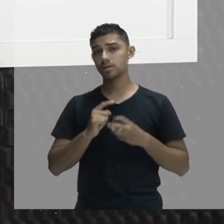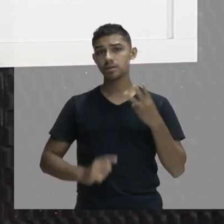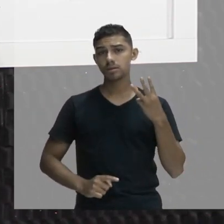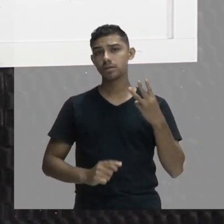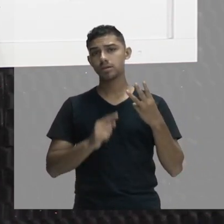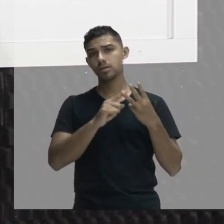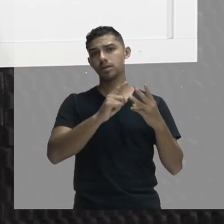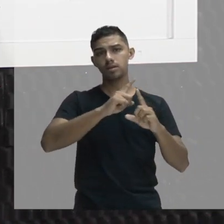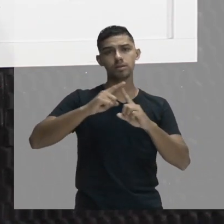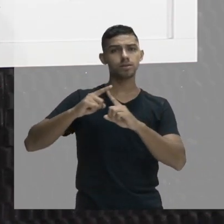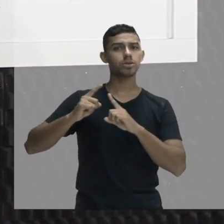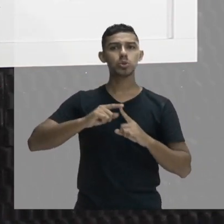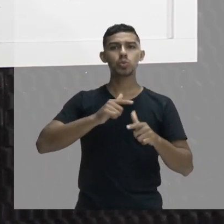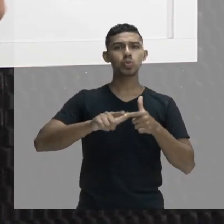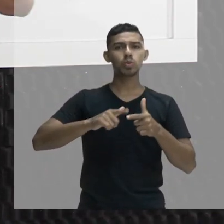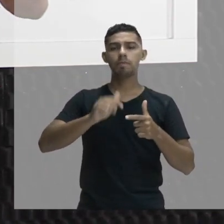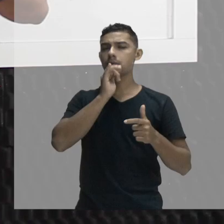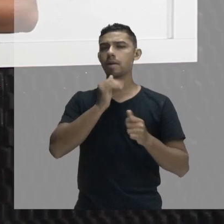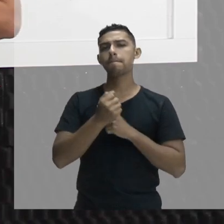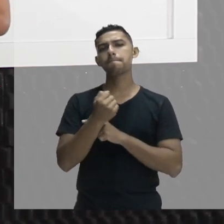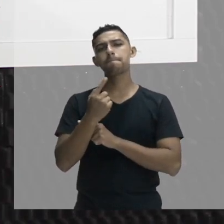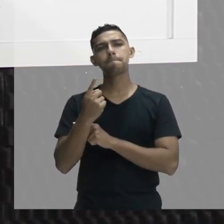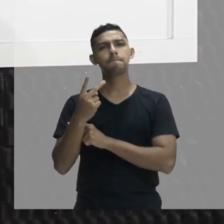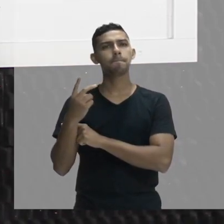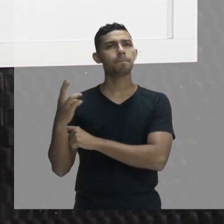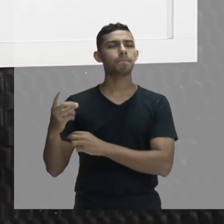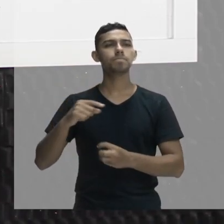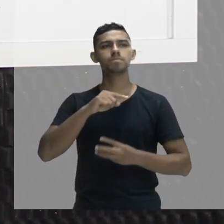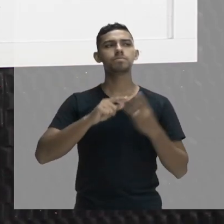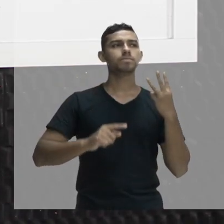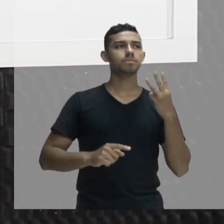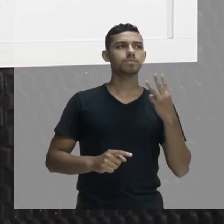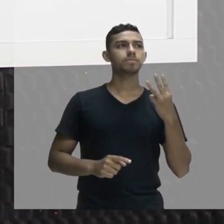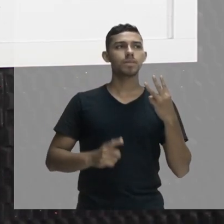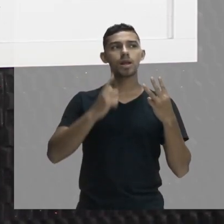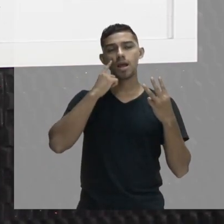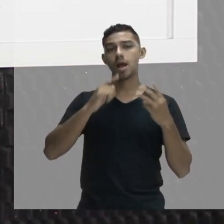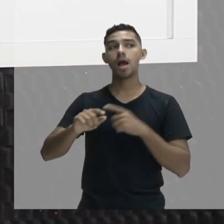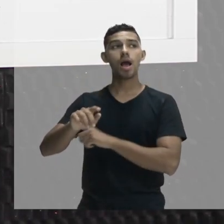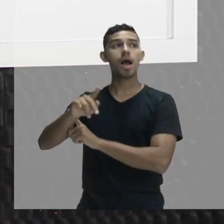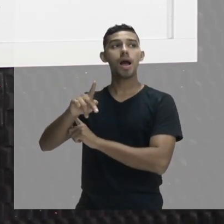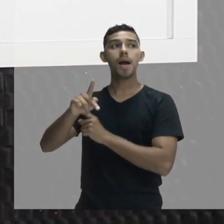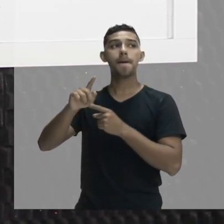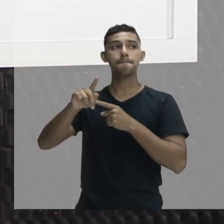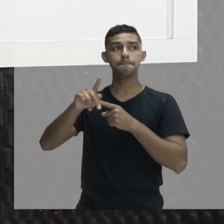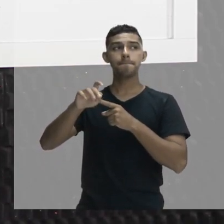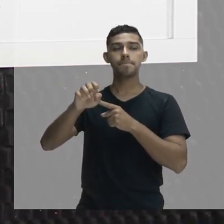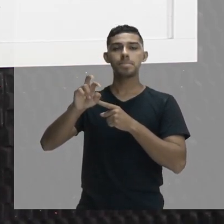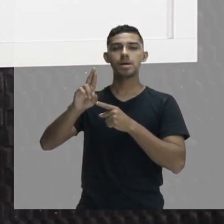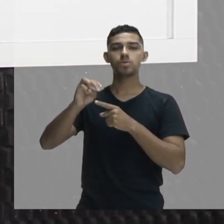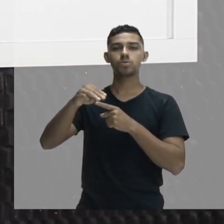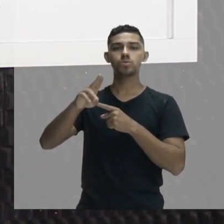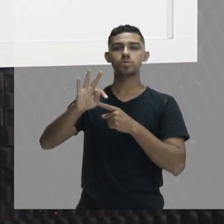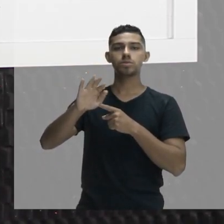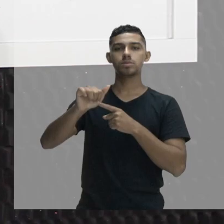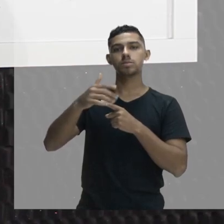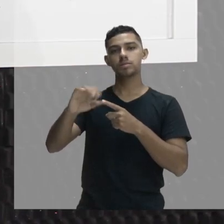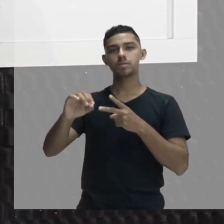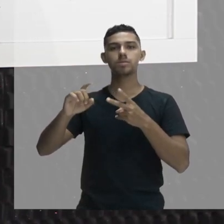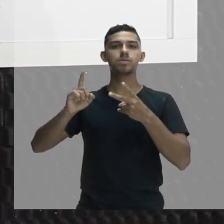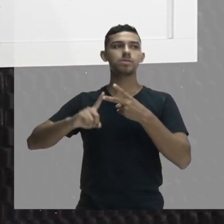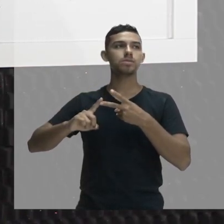problemas de contagem, né? A grosso modo. A permutação, né? A combinação e o